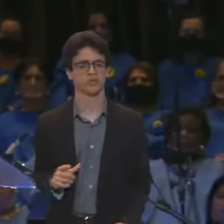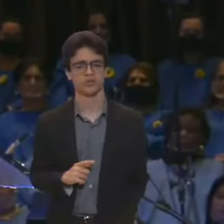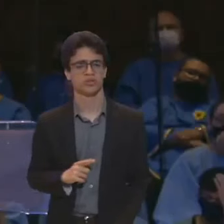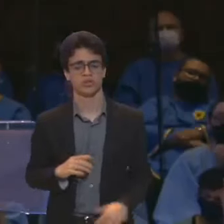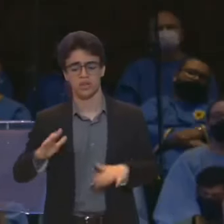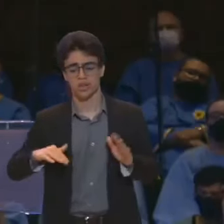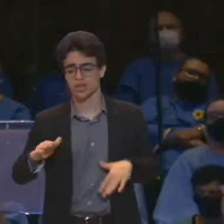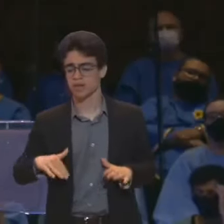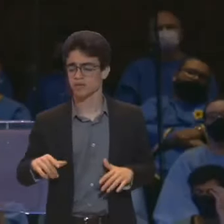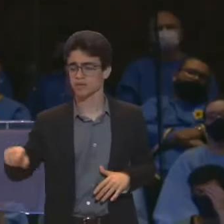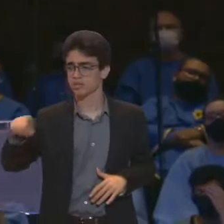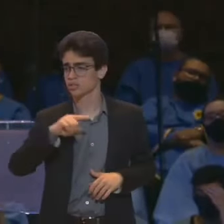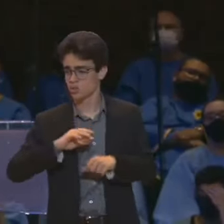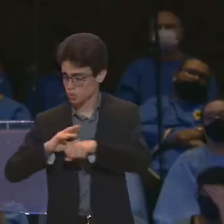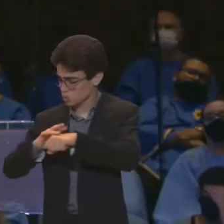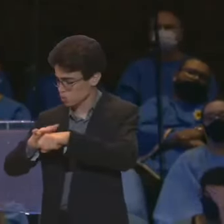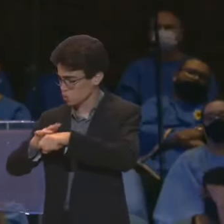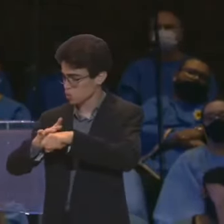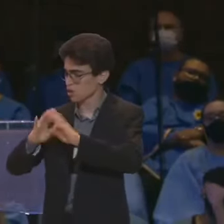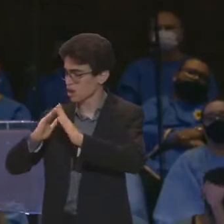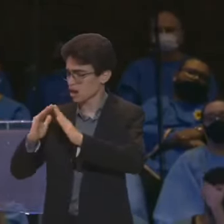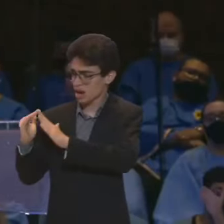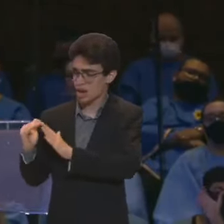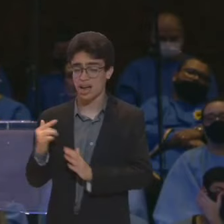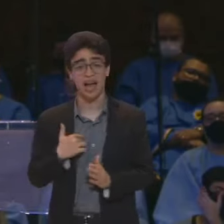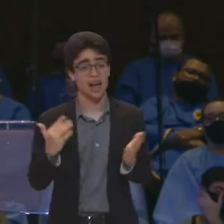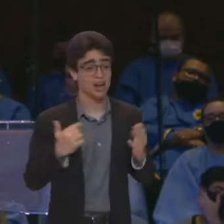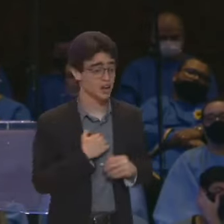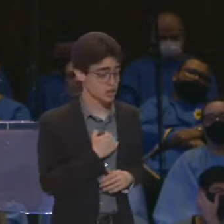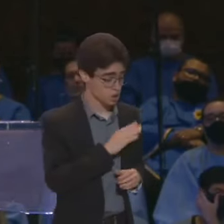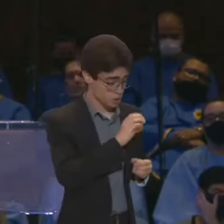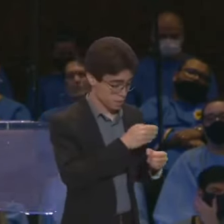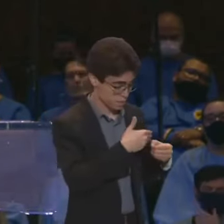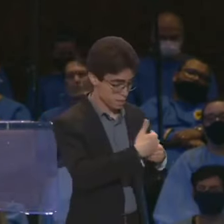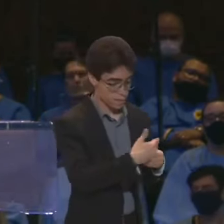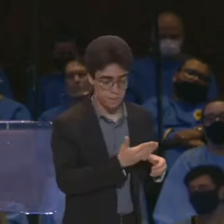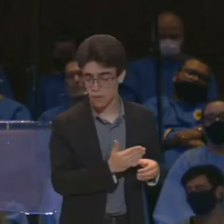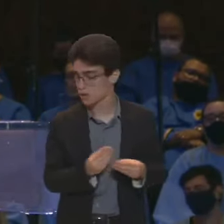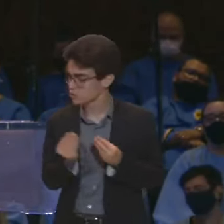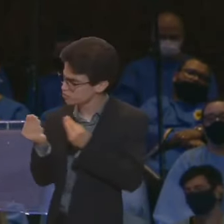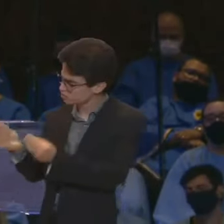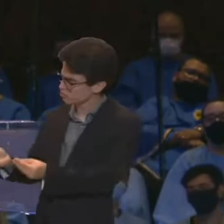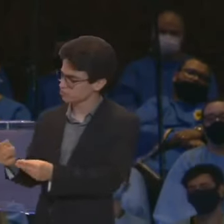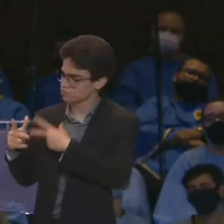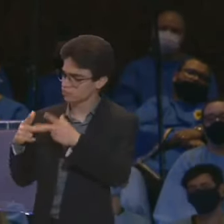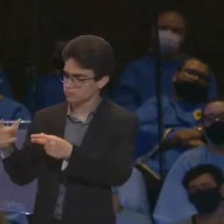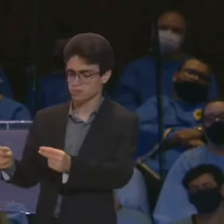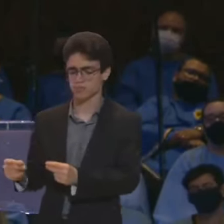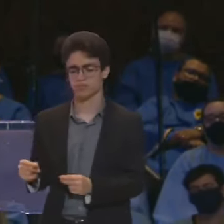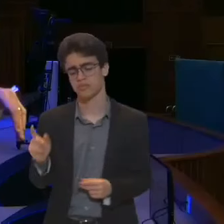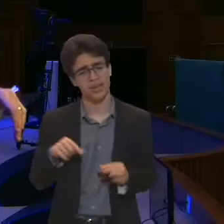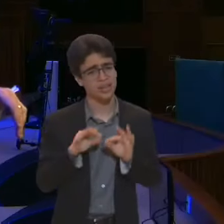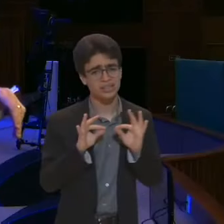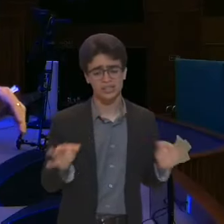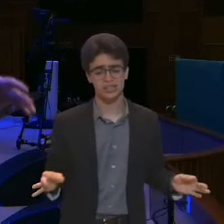Alguém está enfermo, seu vizinho no prédio, manda lá um bolinho de cenoura. É coisa